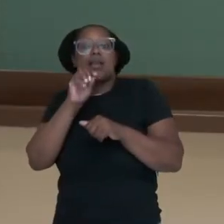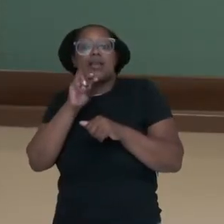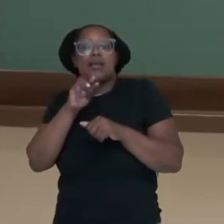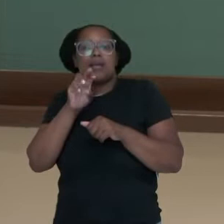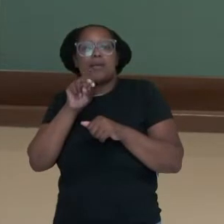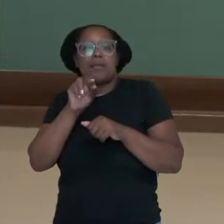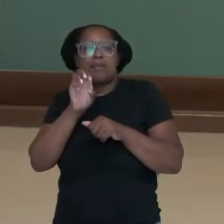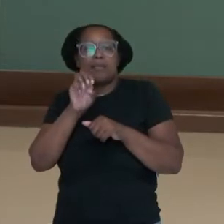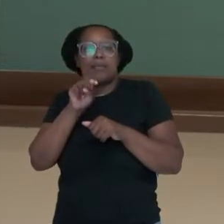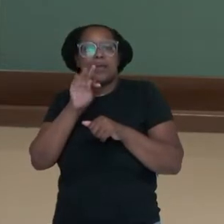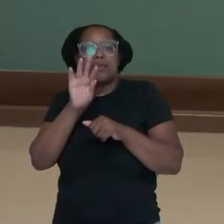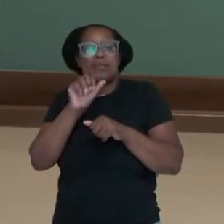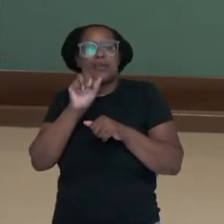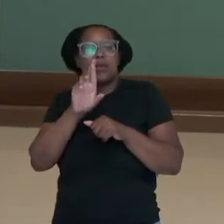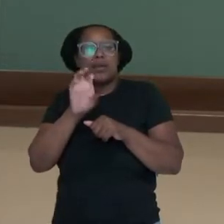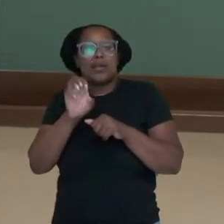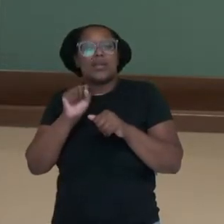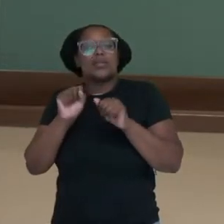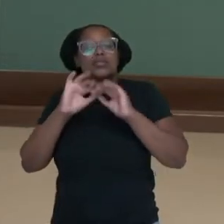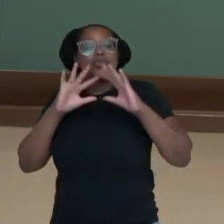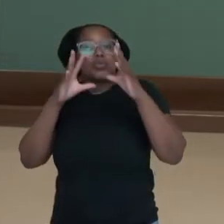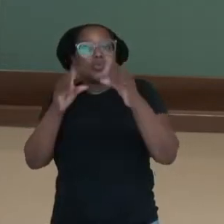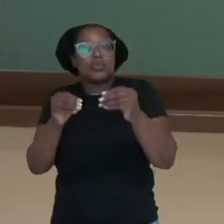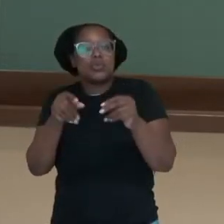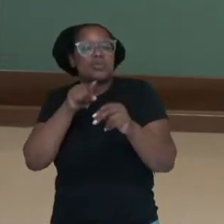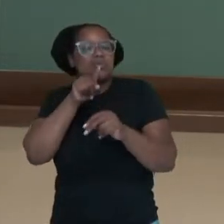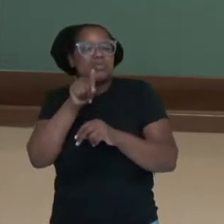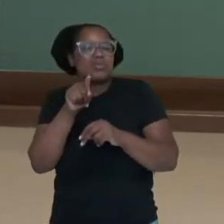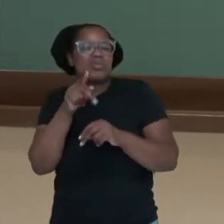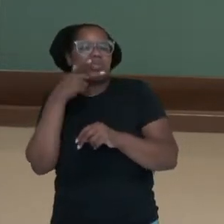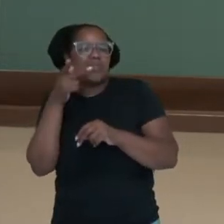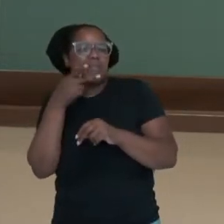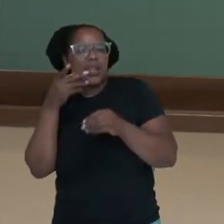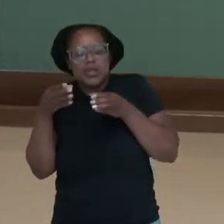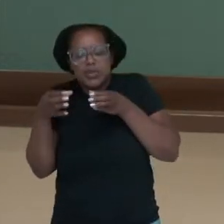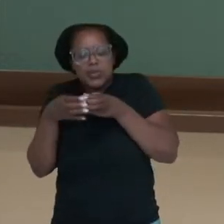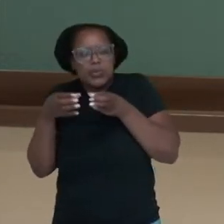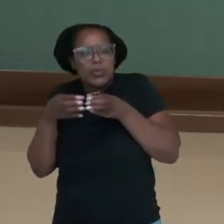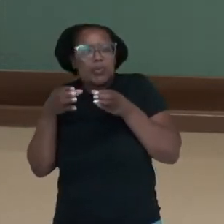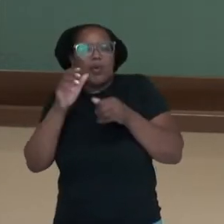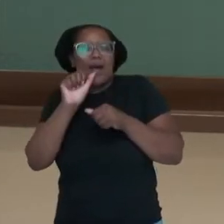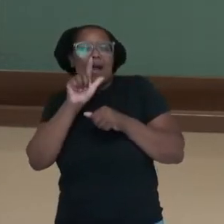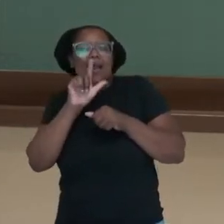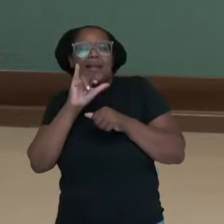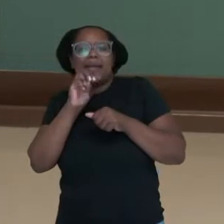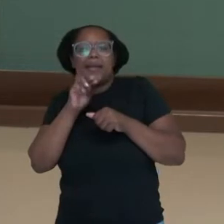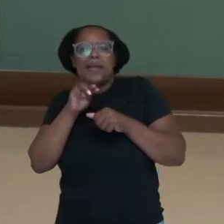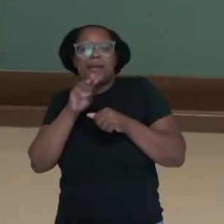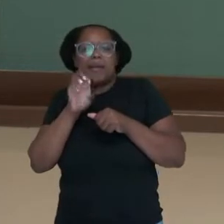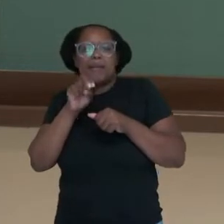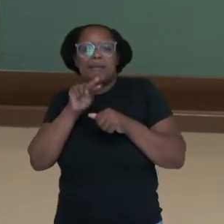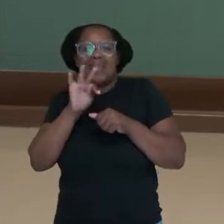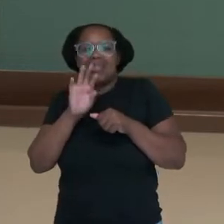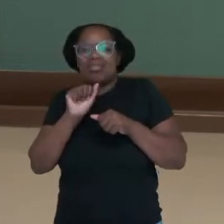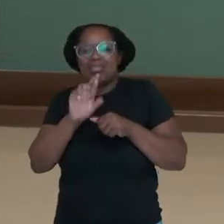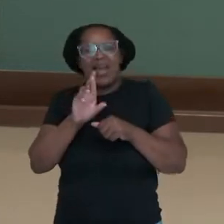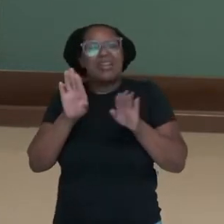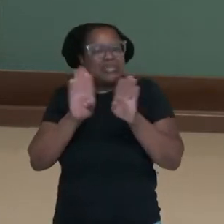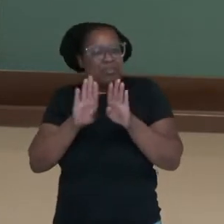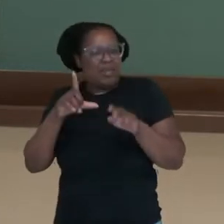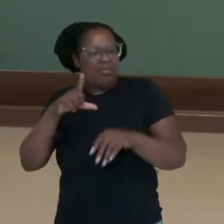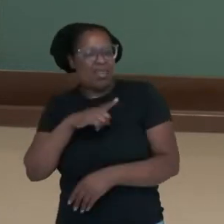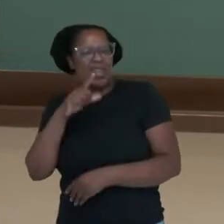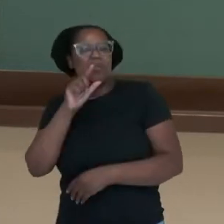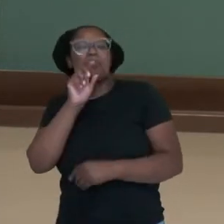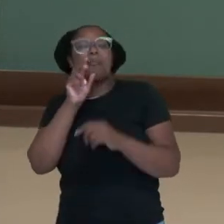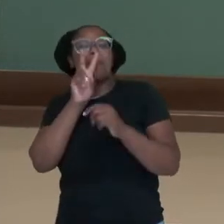Epa, Fabiano, agora complicou. Você estava falando de cadeia alimentar. Agora também tem teia alimentar?